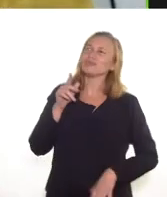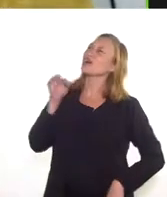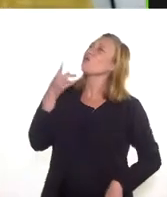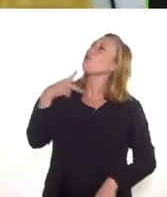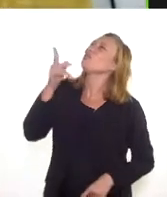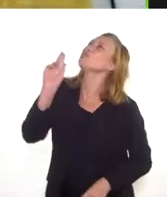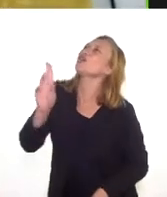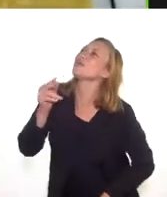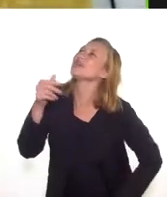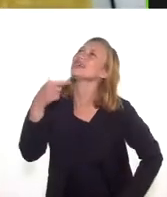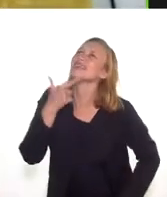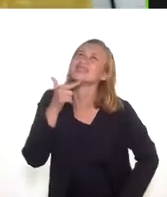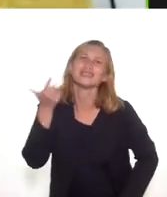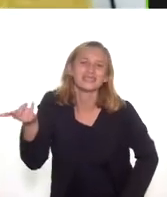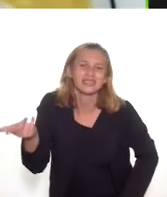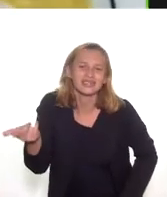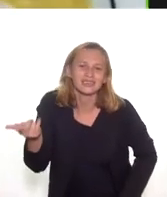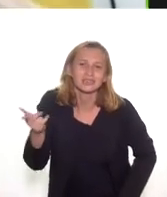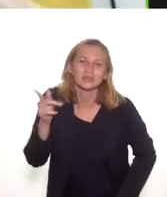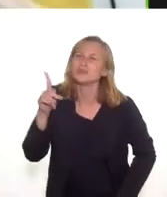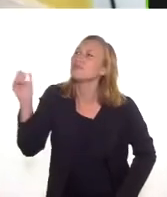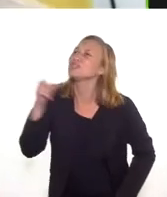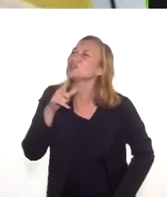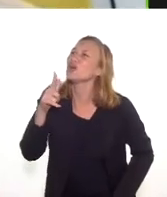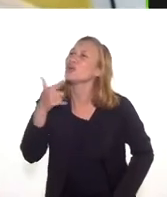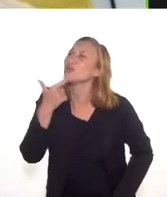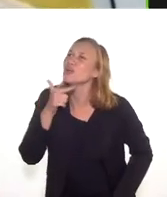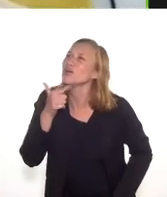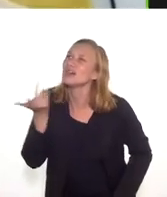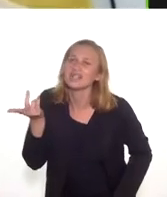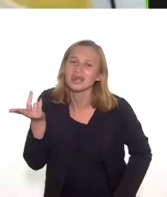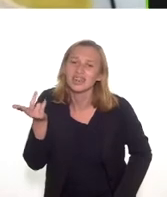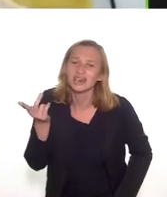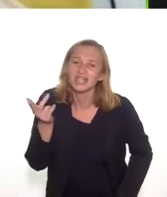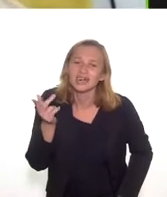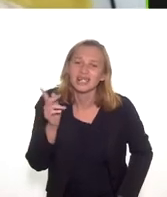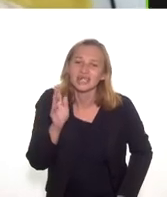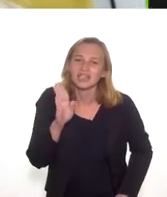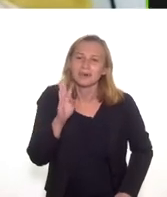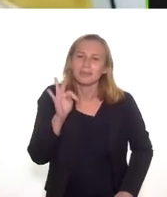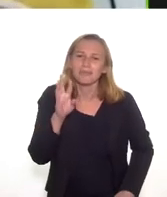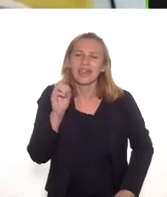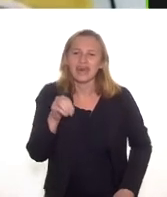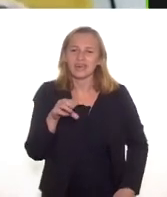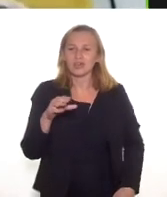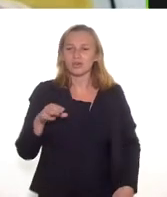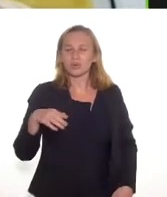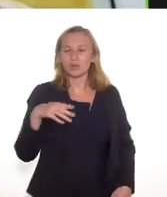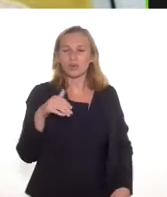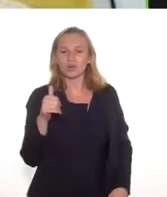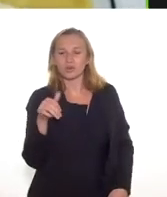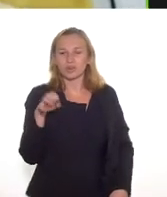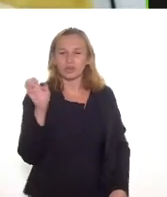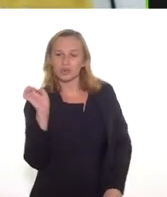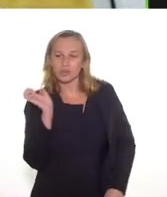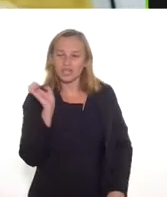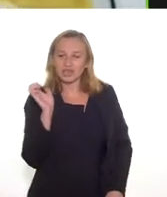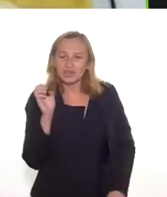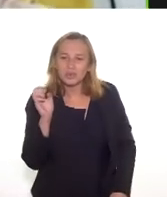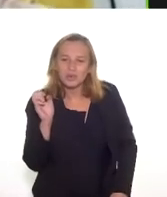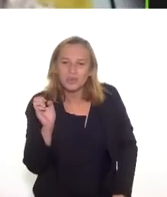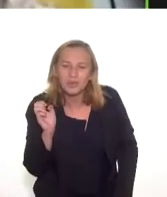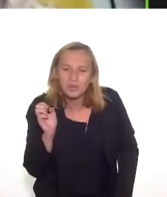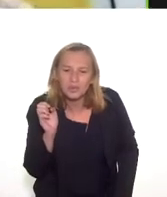O engraçadinho do PSOL, chamado David Miranda, o maridinho do Green...